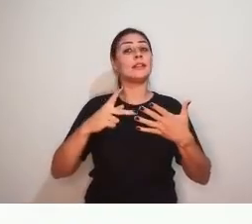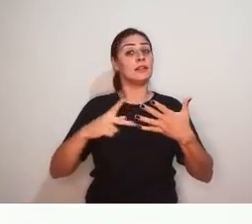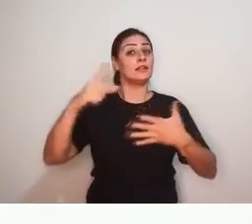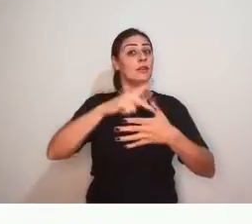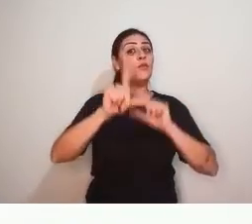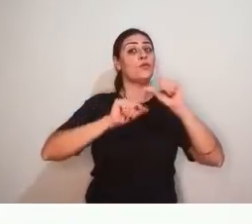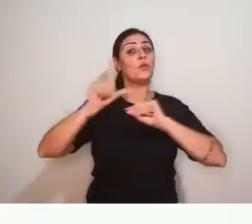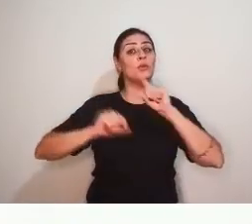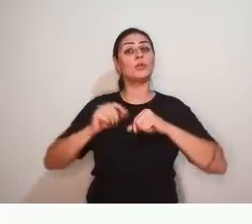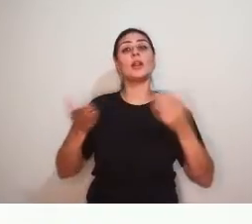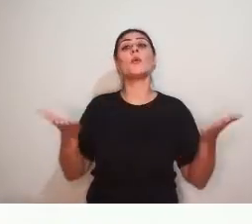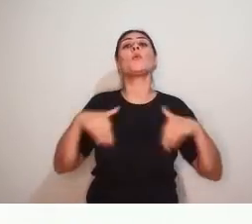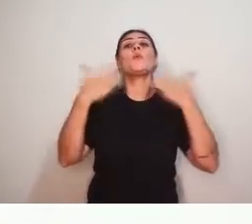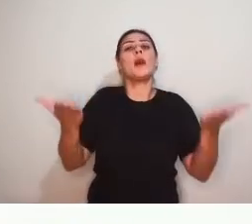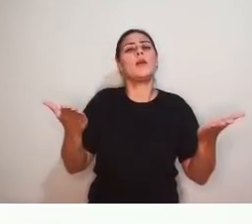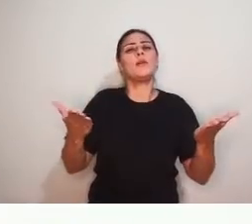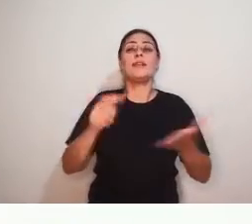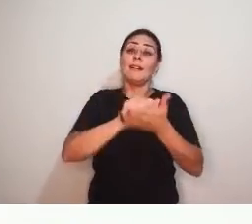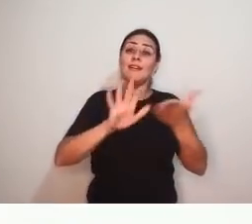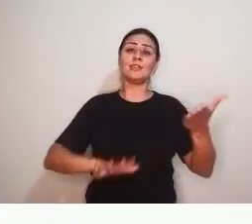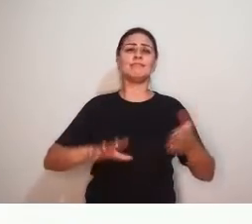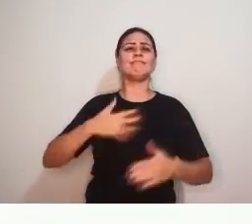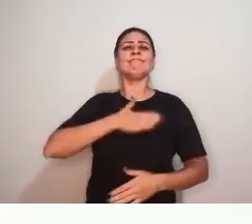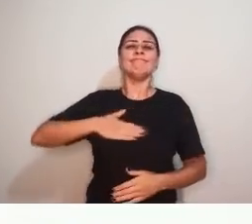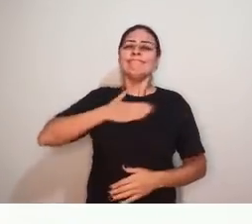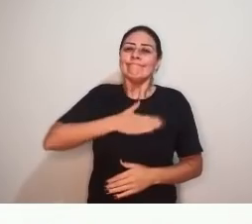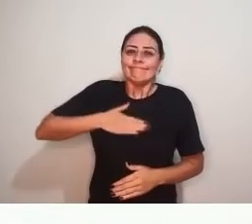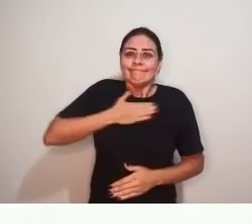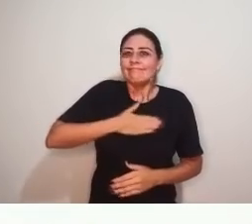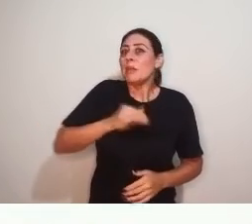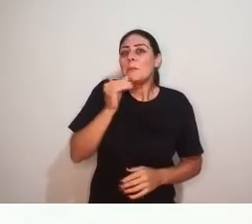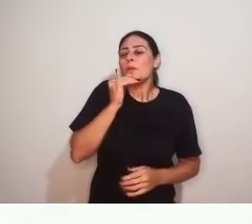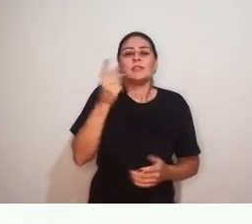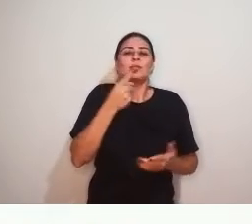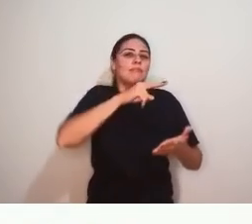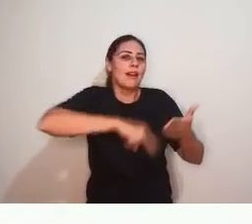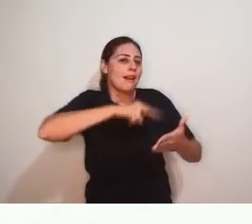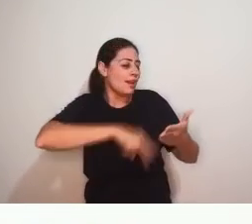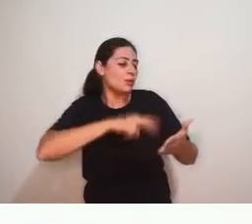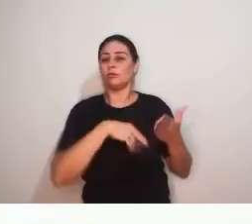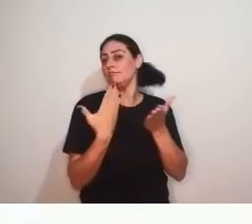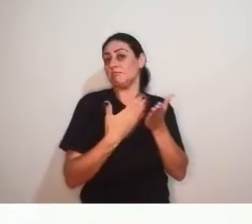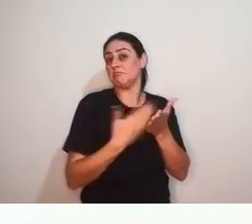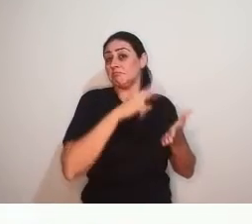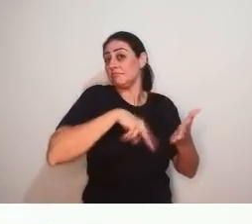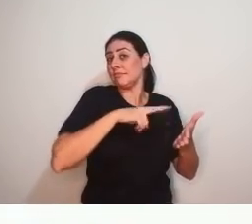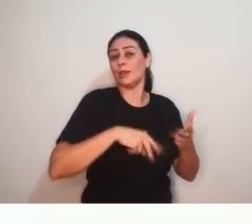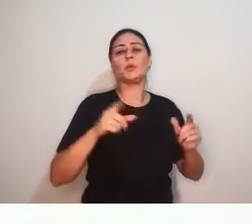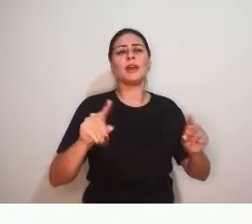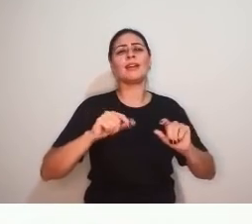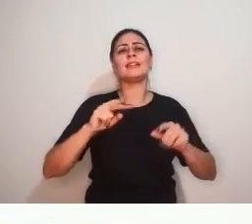estudante, eu vou privilegiar aquelas que tragam a ele prazer. Então, eu vou trabalhar, por exemplo,